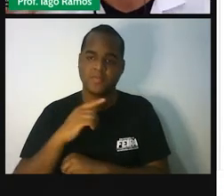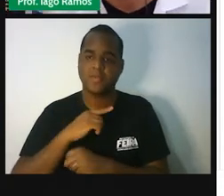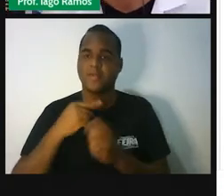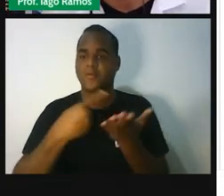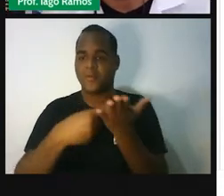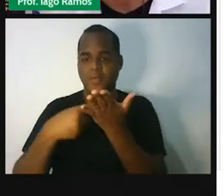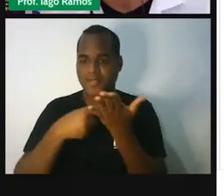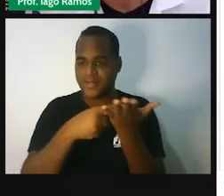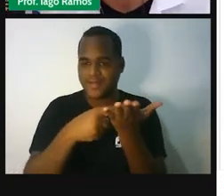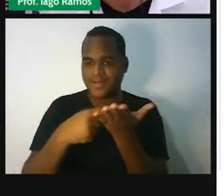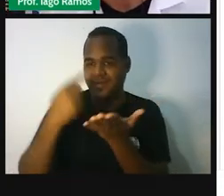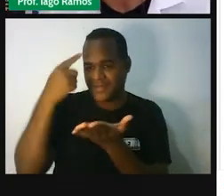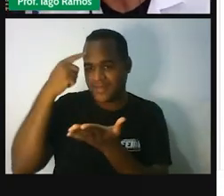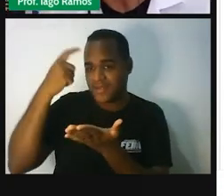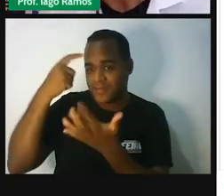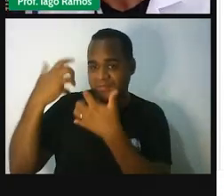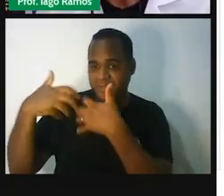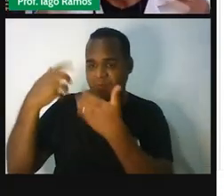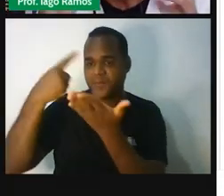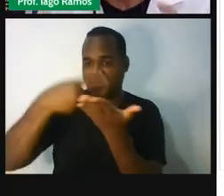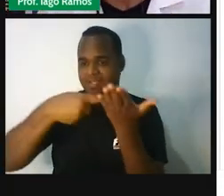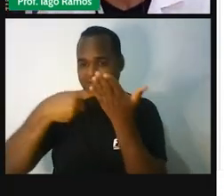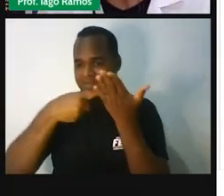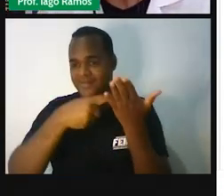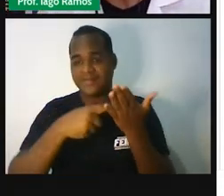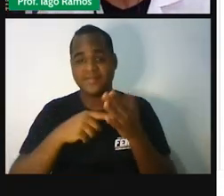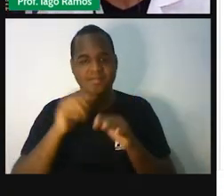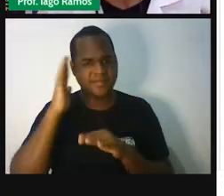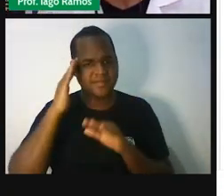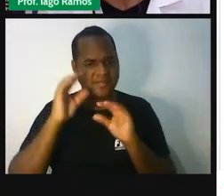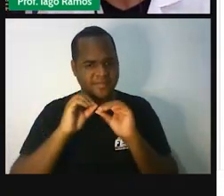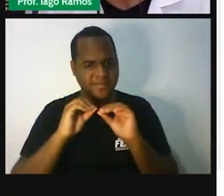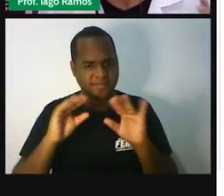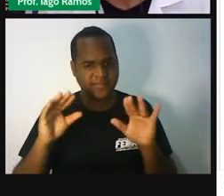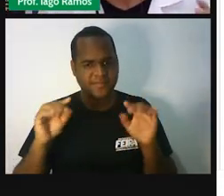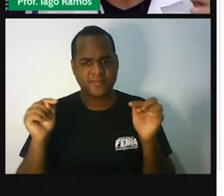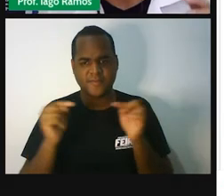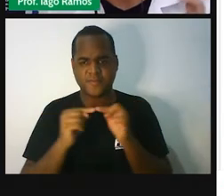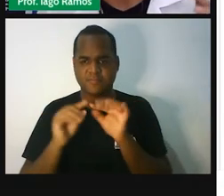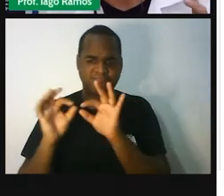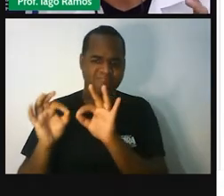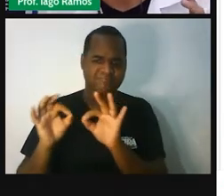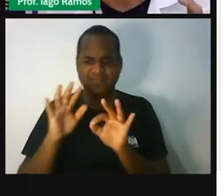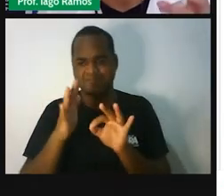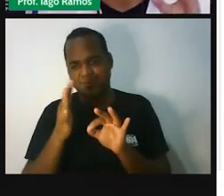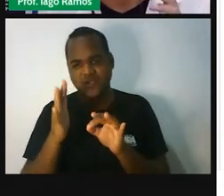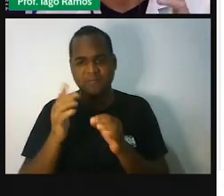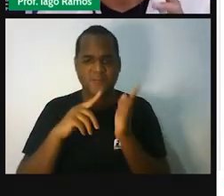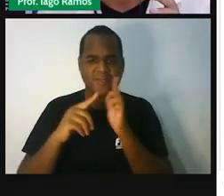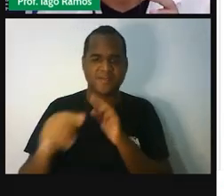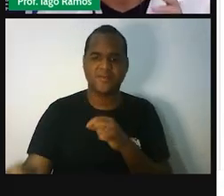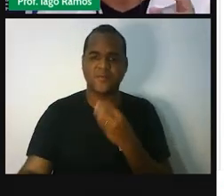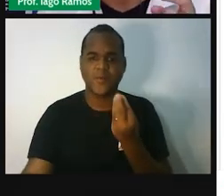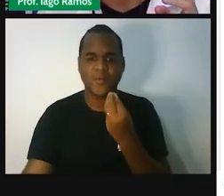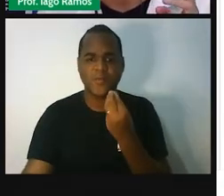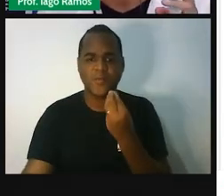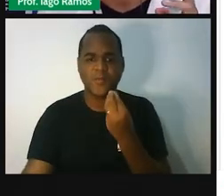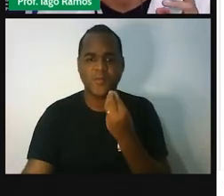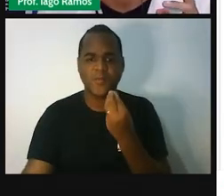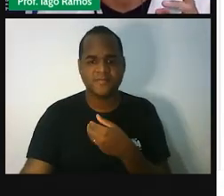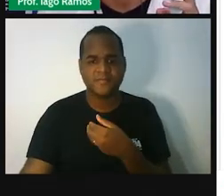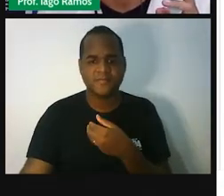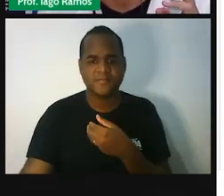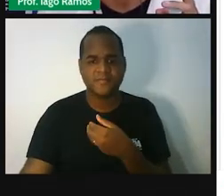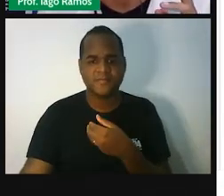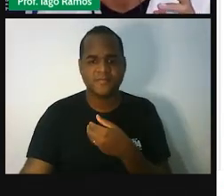combinar opções, tá bom? Deu para entender até aí, esse mais ou menos como é essa coisa do